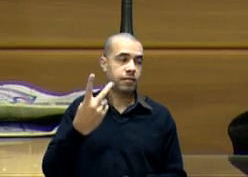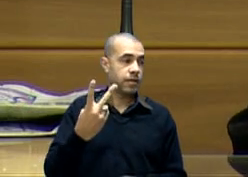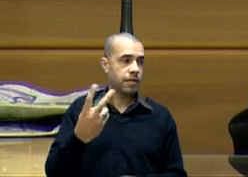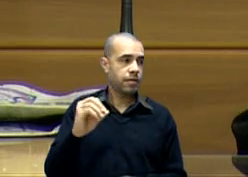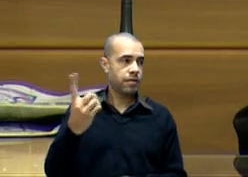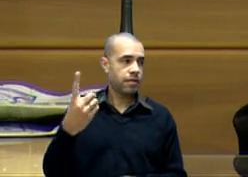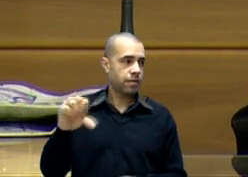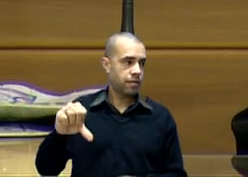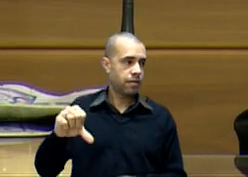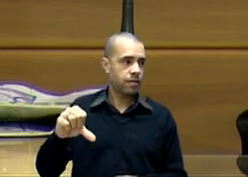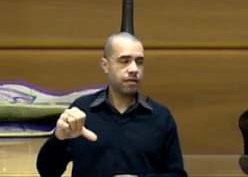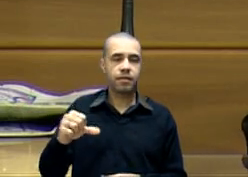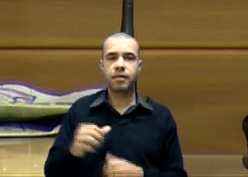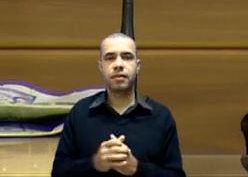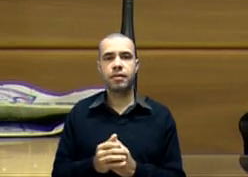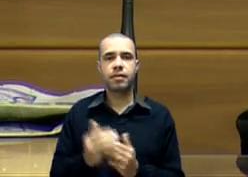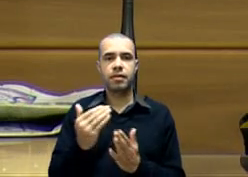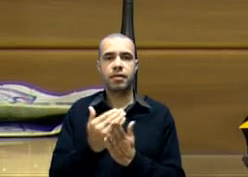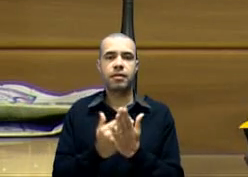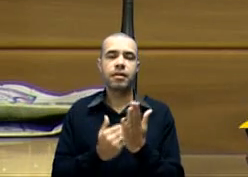47/2019. Protocolo